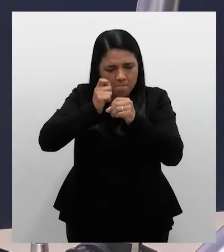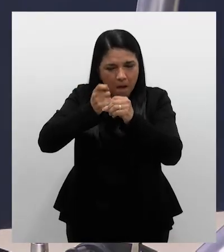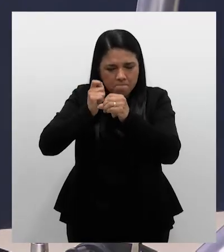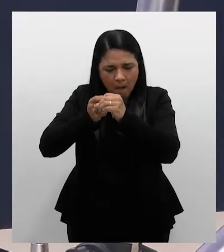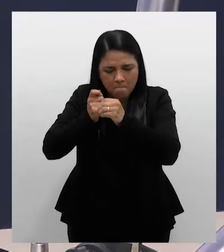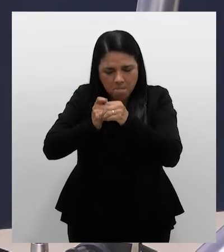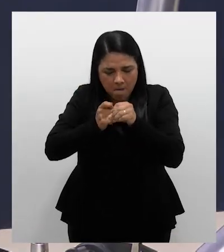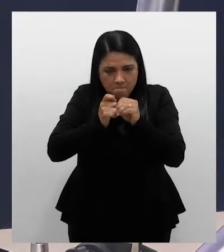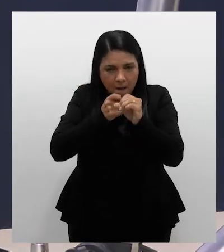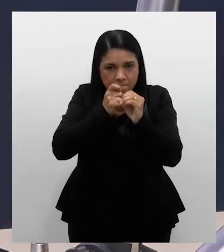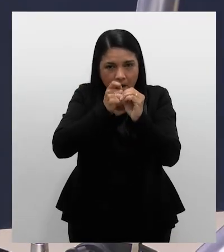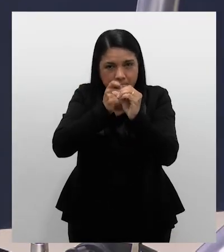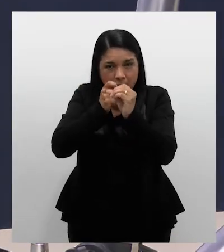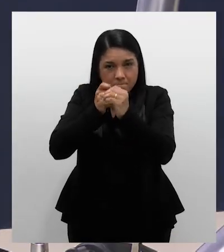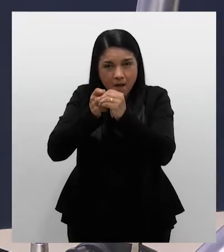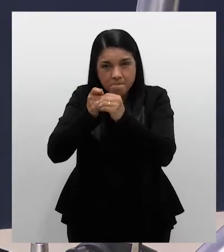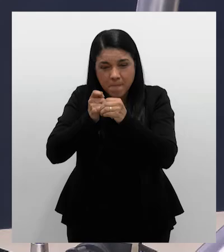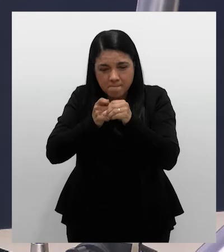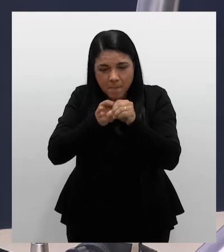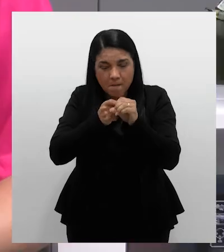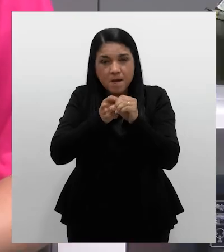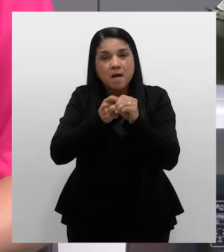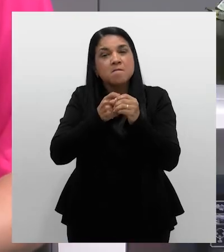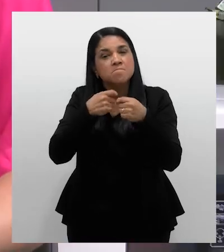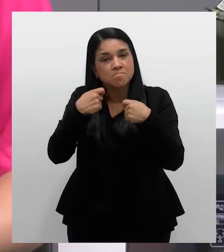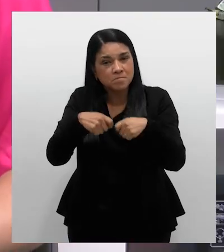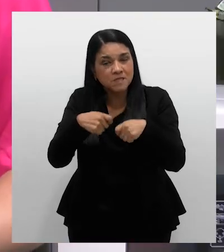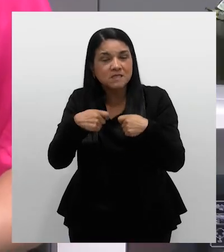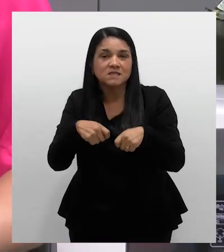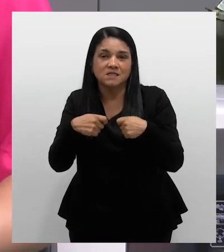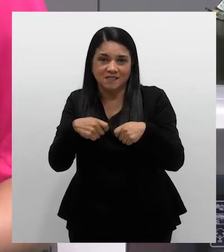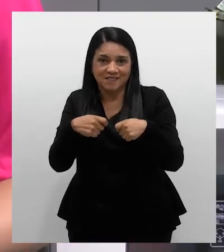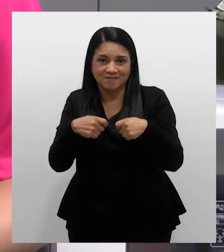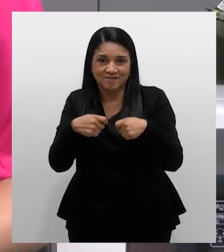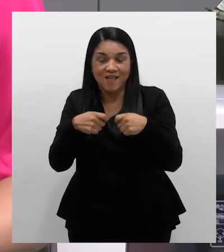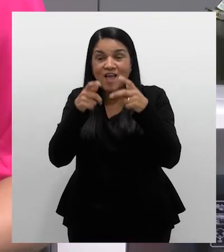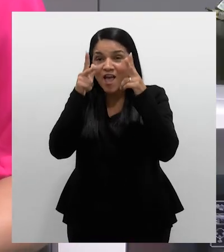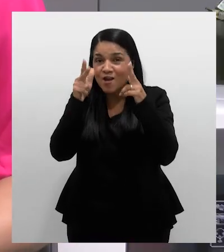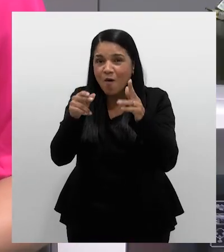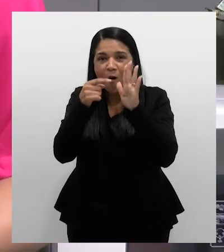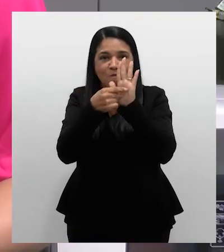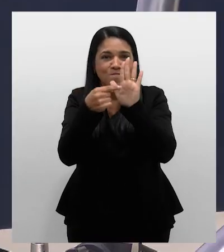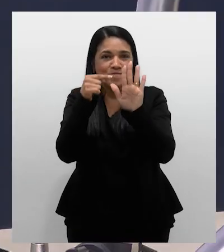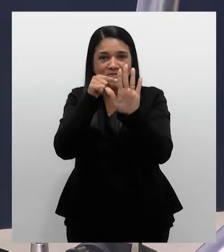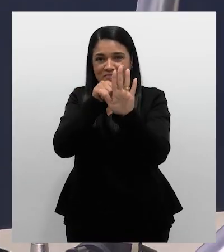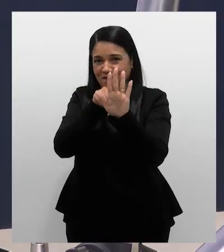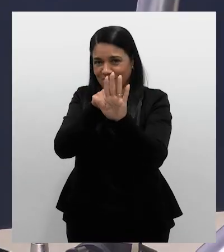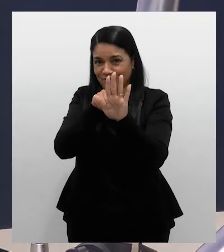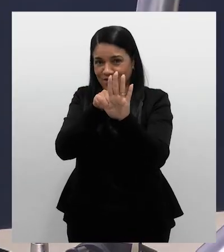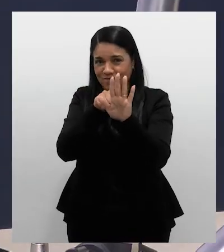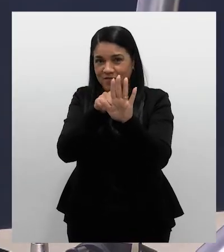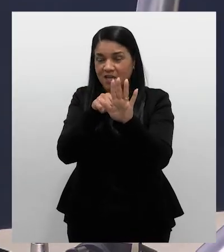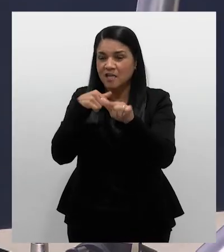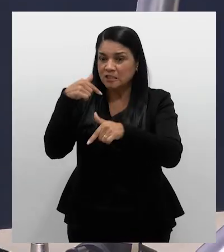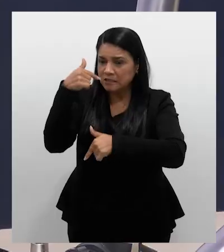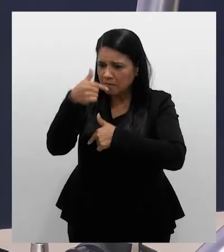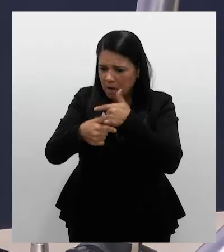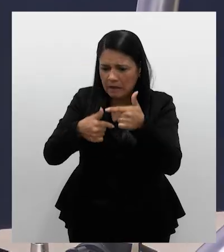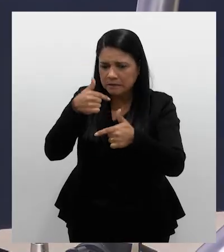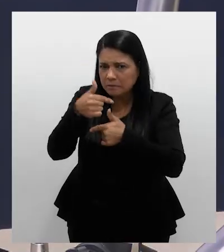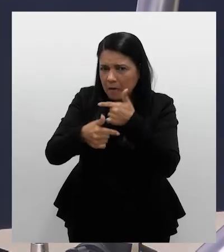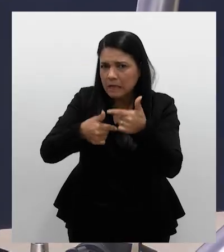que é mais forte. Então, você precisa de um buril para poder fazer aquele